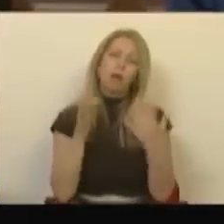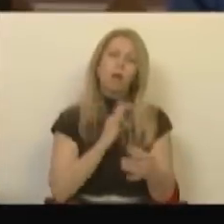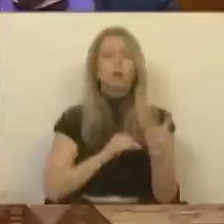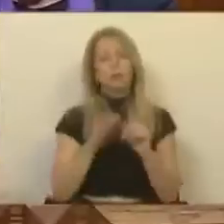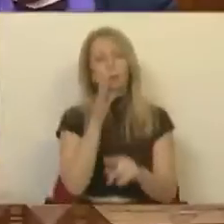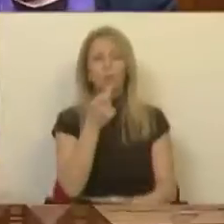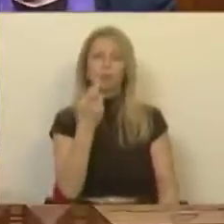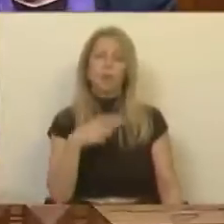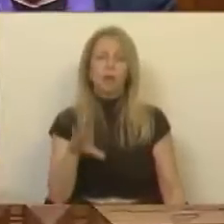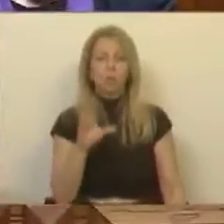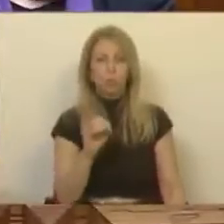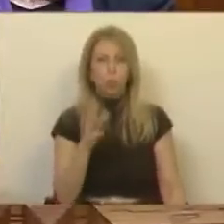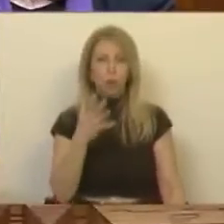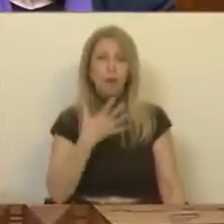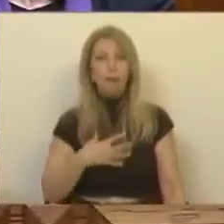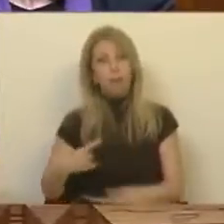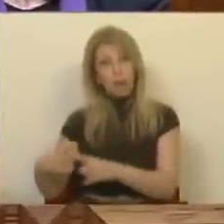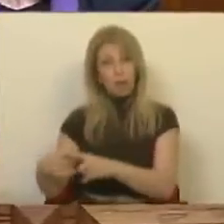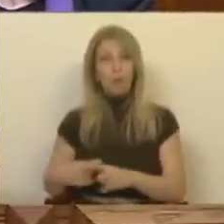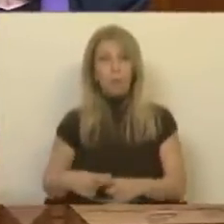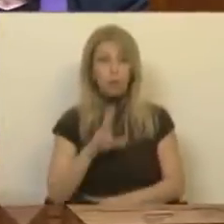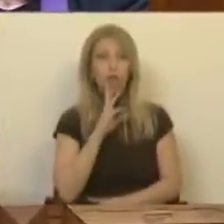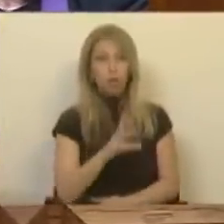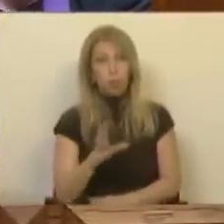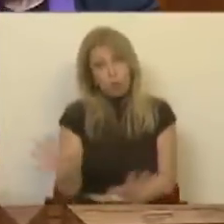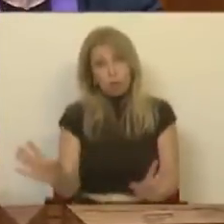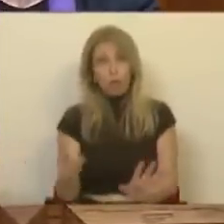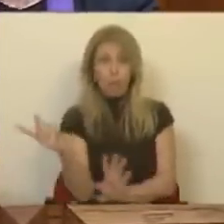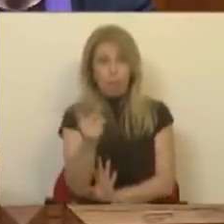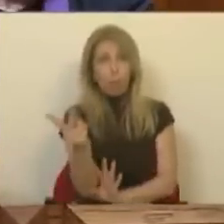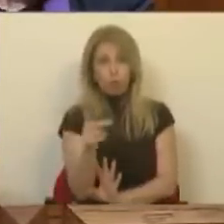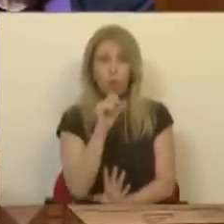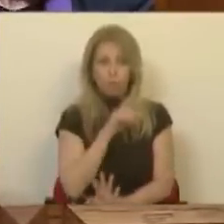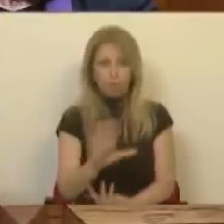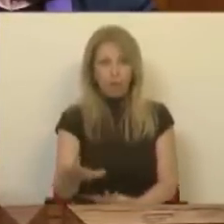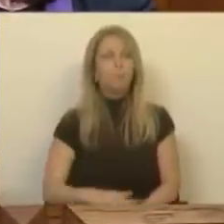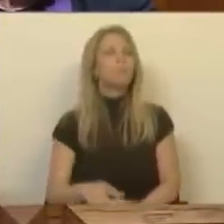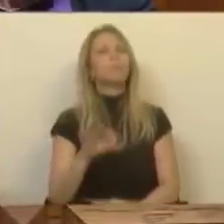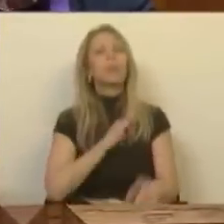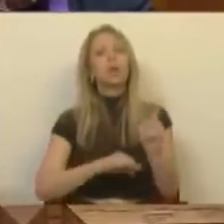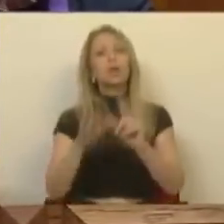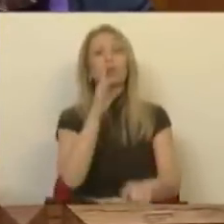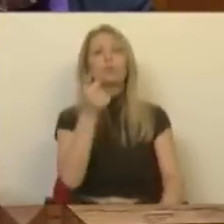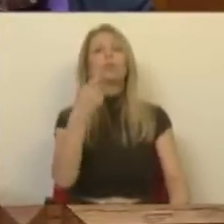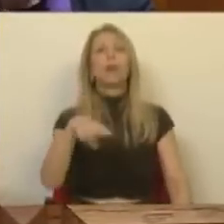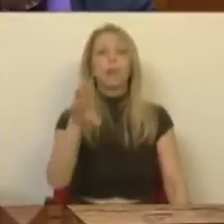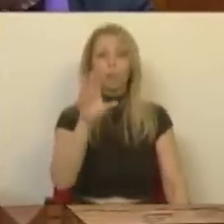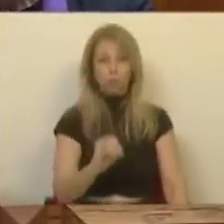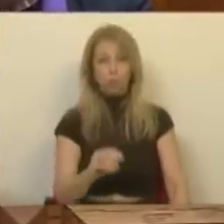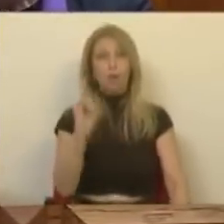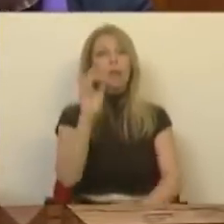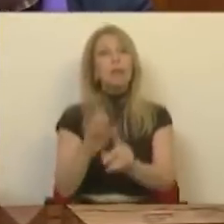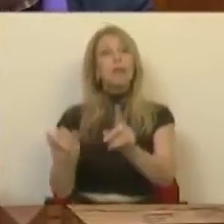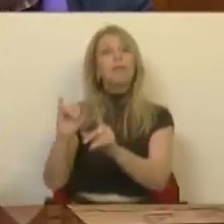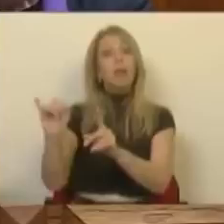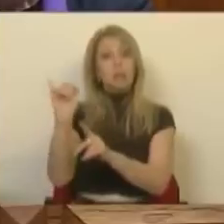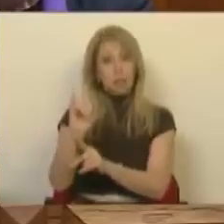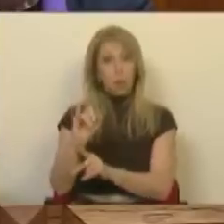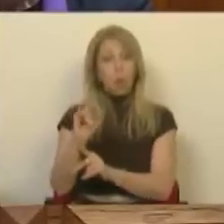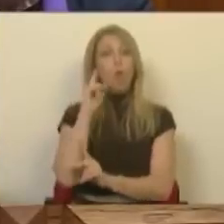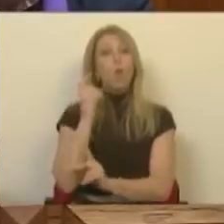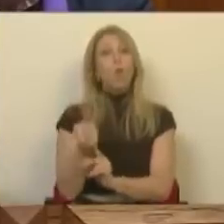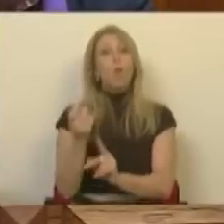agora se quer que partir a resposta dos dois senhor Deputado Bruno Dias a inflação no início do ano passado